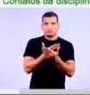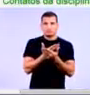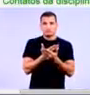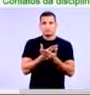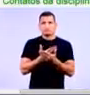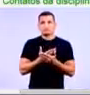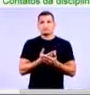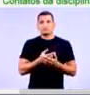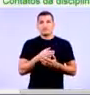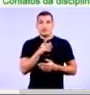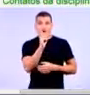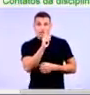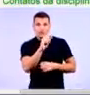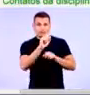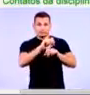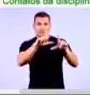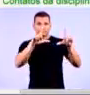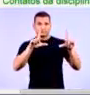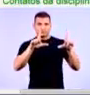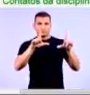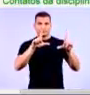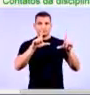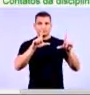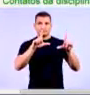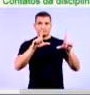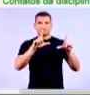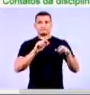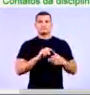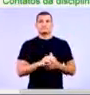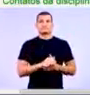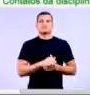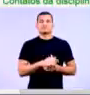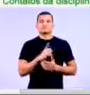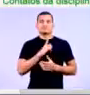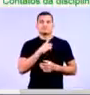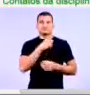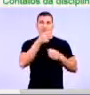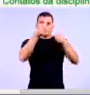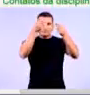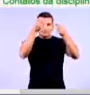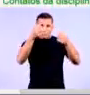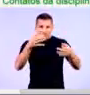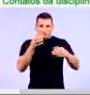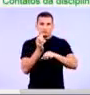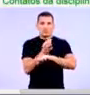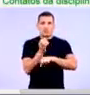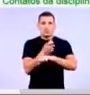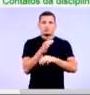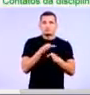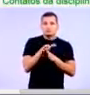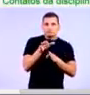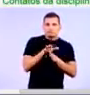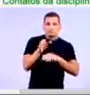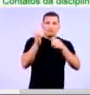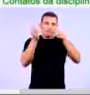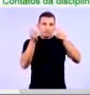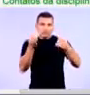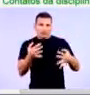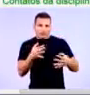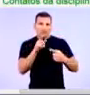Aqui quando você clica vai abrir a sua carta de navegação, indicando, passando as orientações,